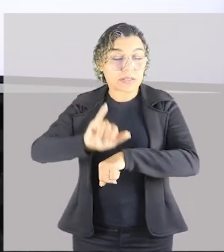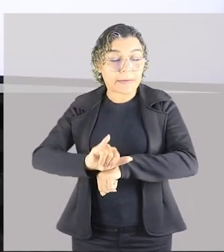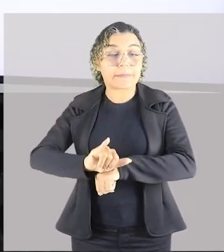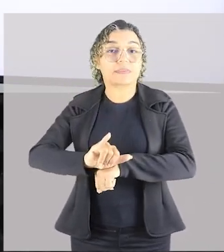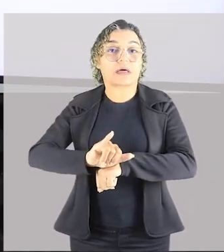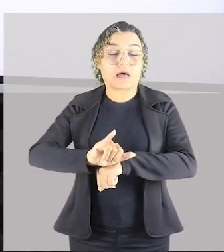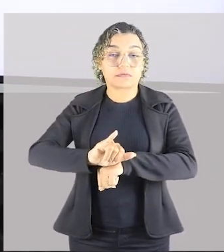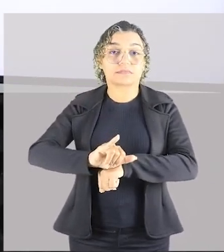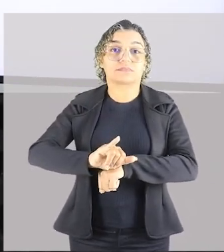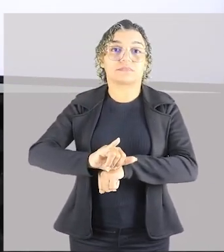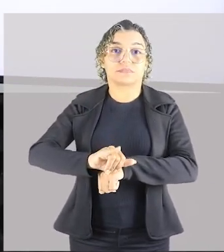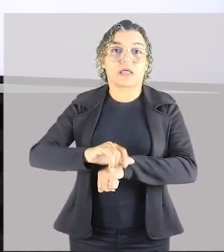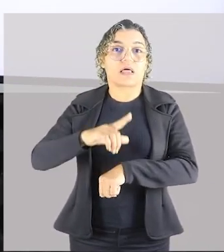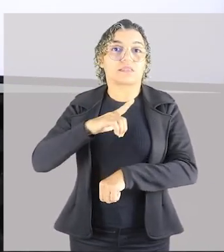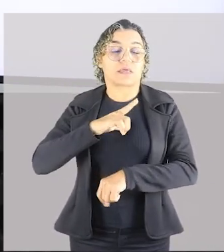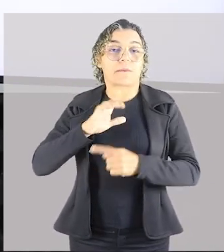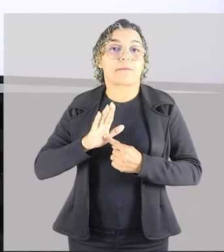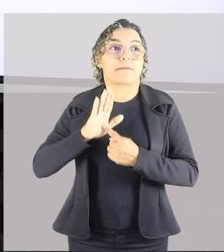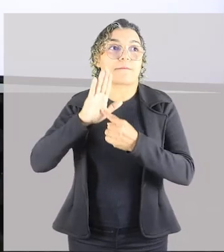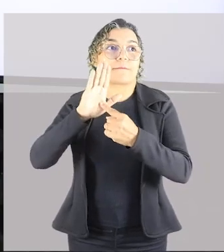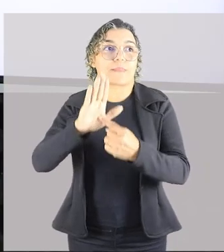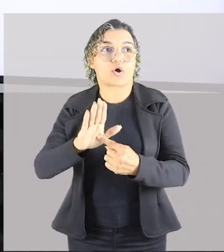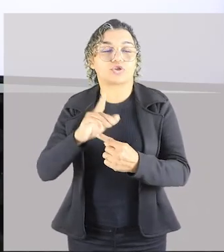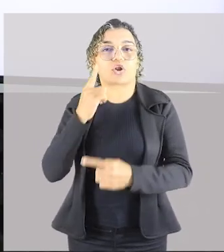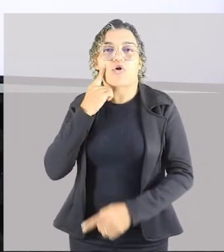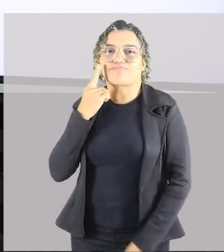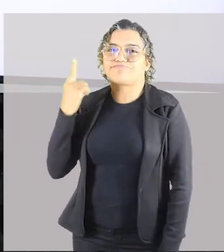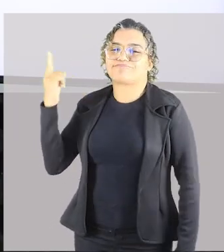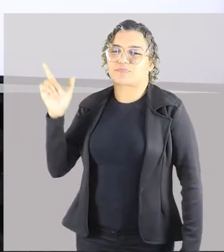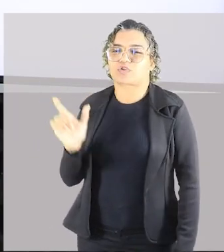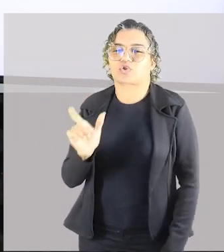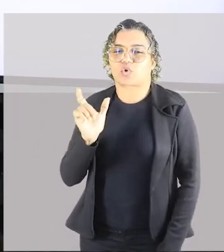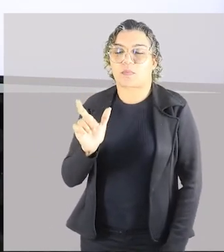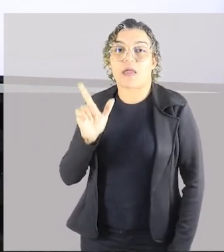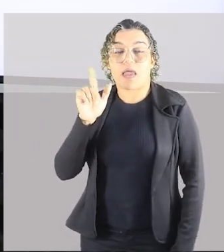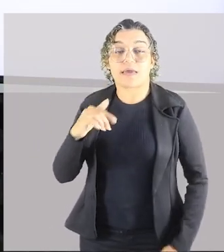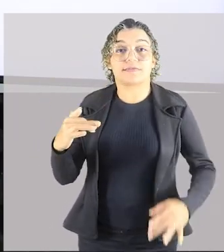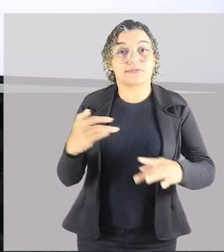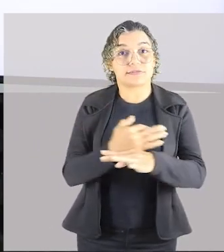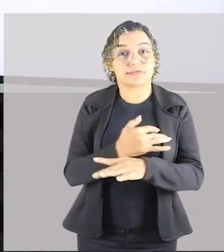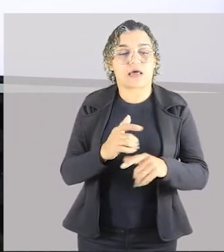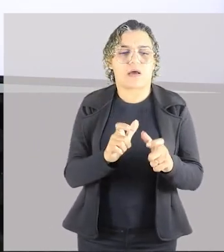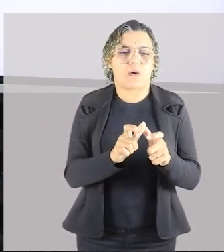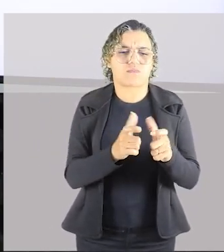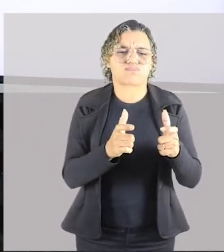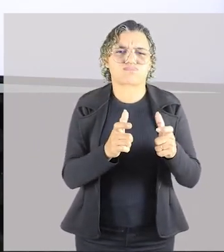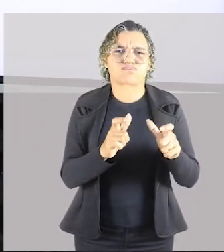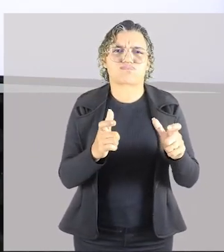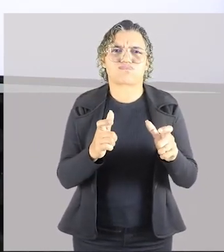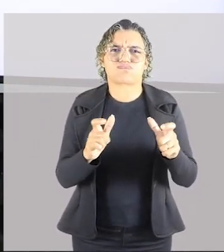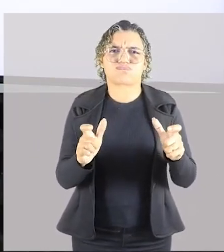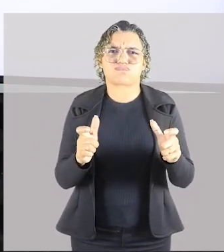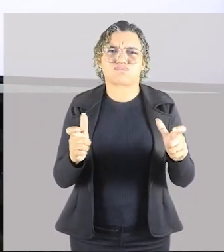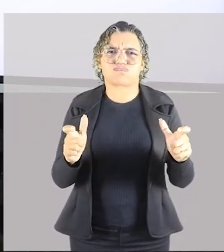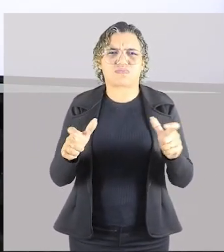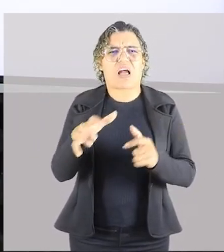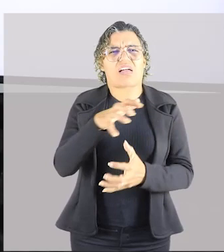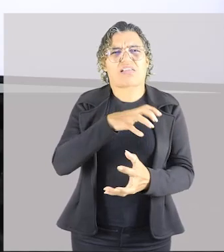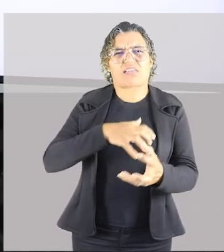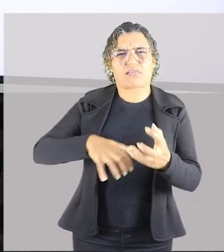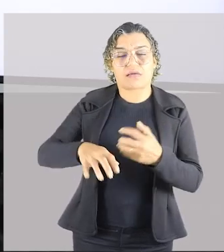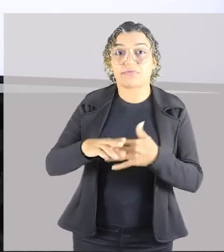parte, apresentam este fenômeno bem aqui, ó. São cidades que cresceram de forma desordenada. E